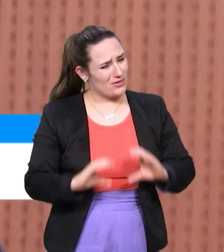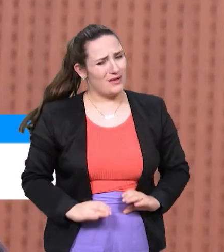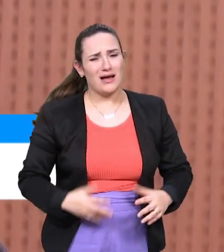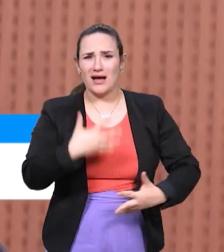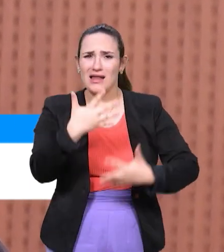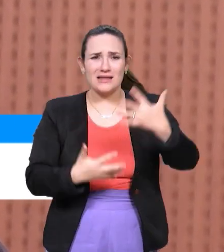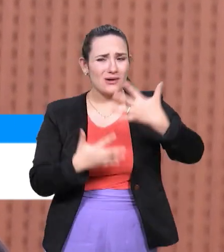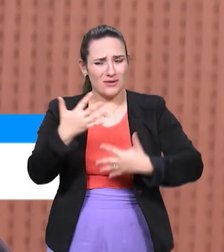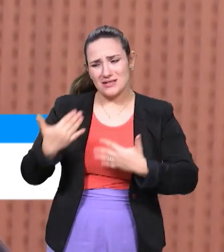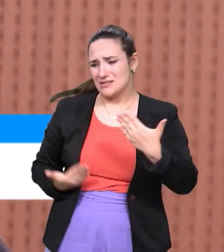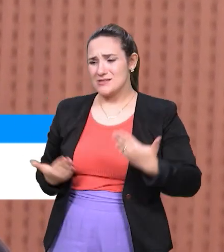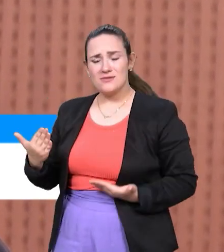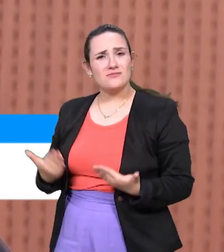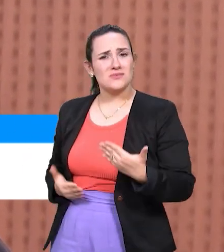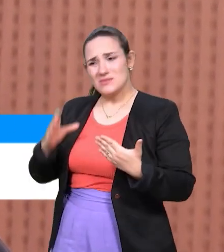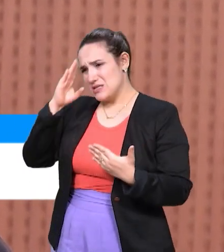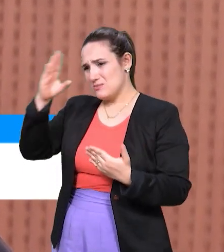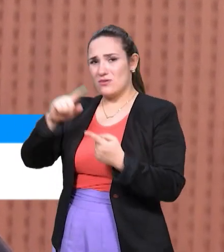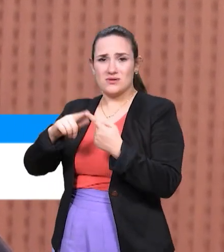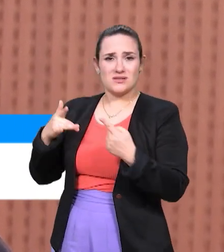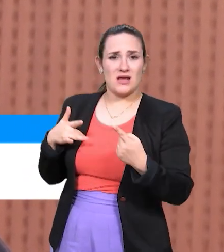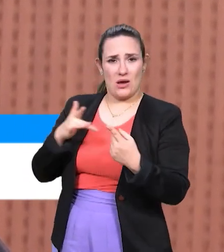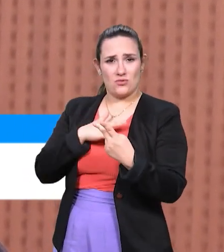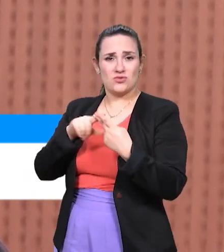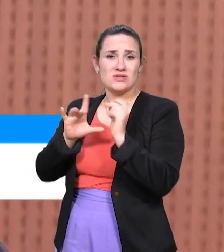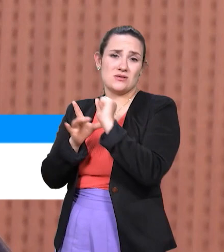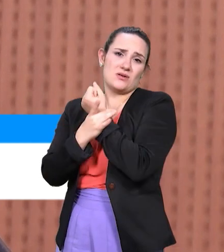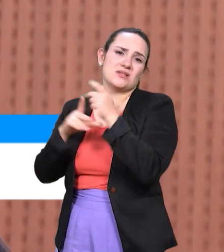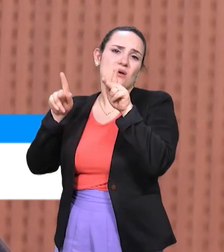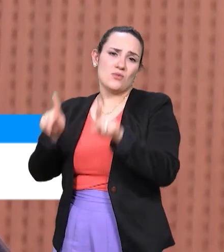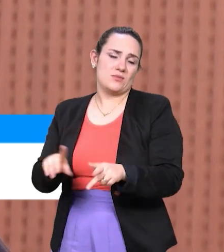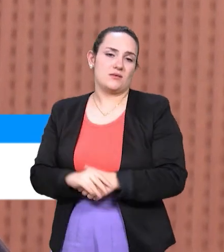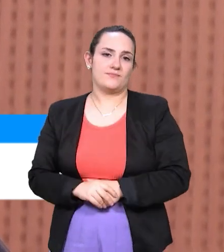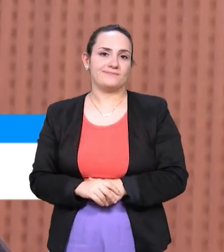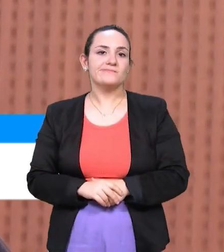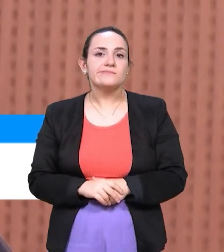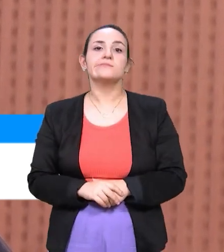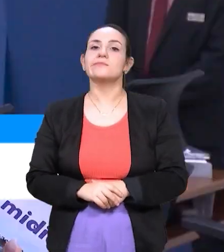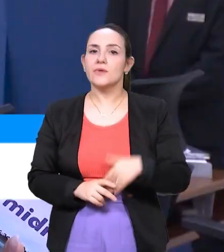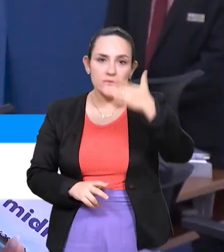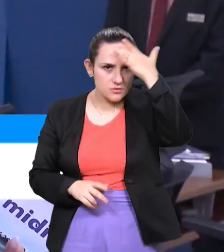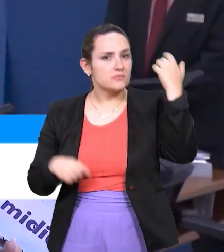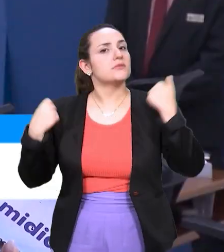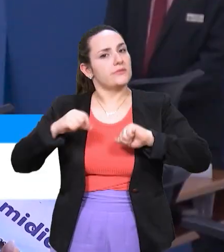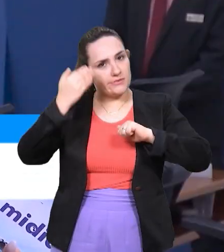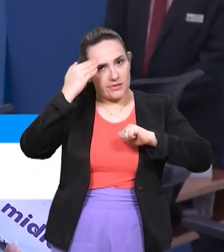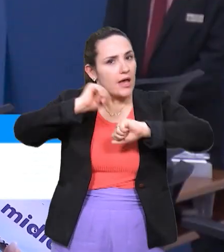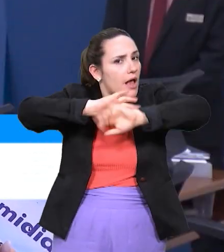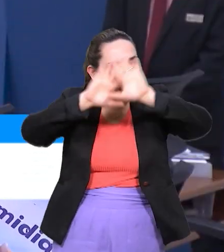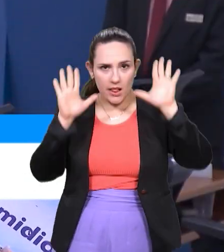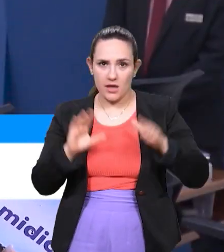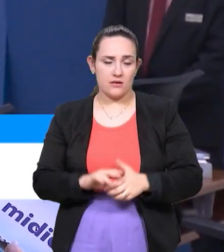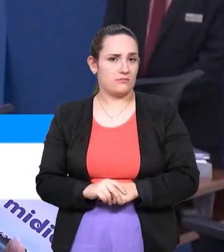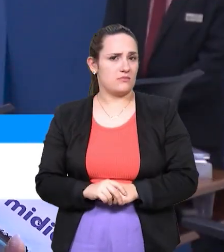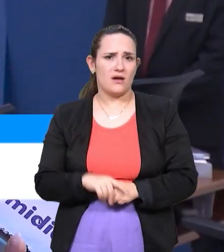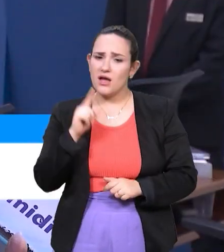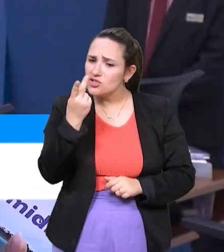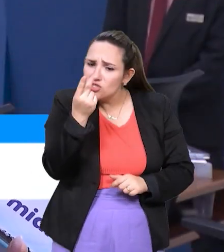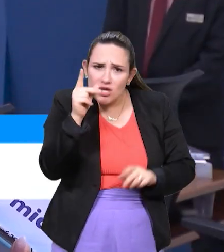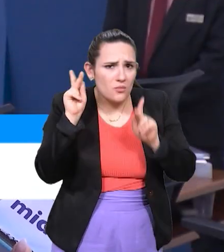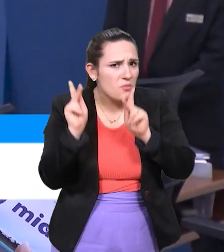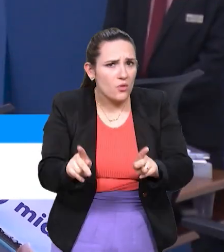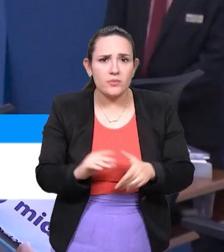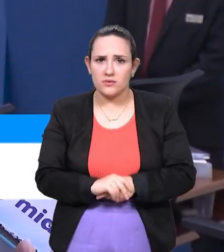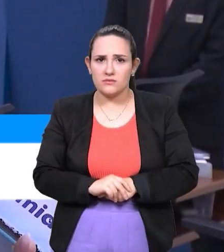ocorrência atrapalha os serviços que prezam pela saúde e segurança pública. As pessoas precisam entender que